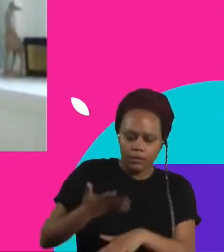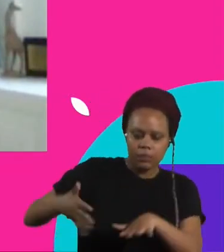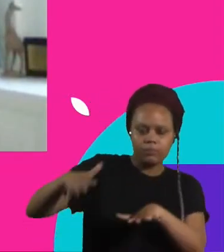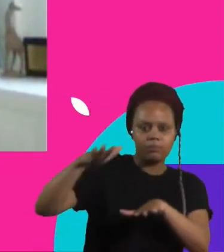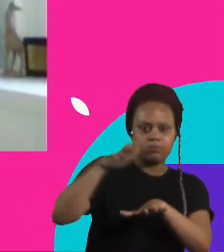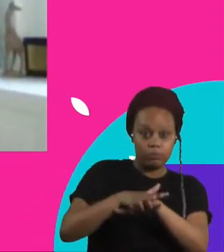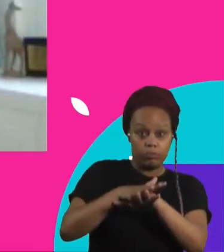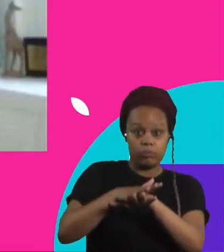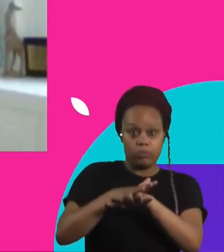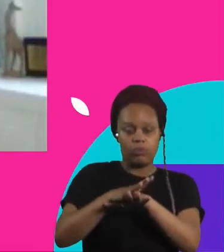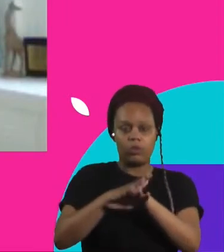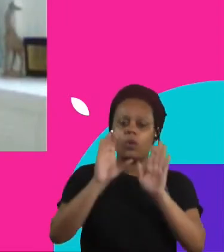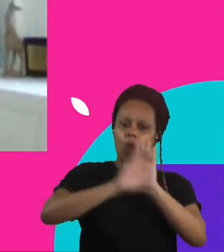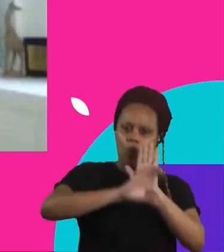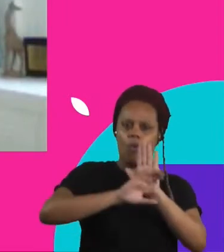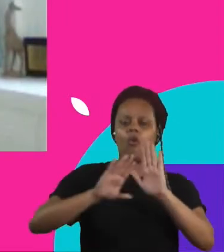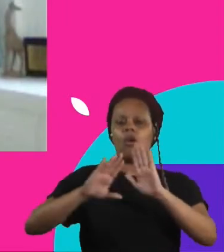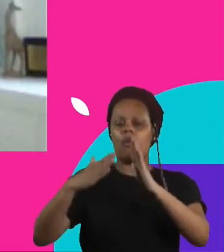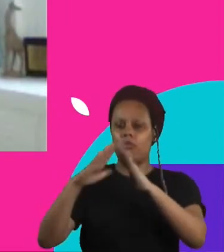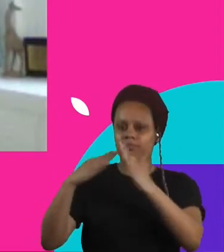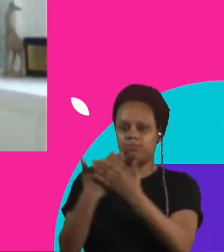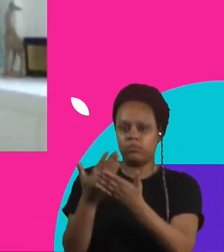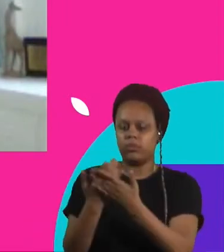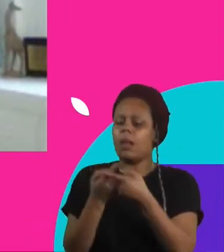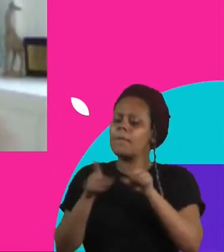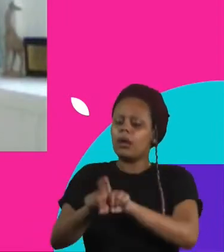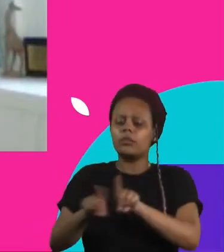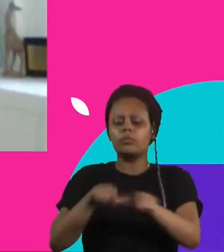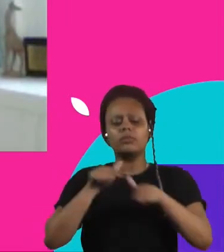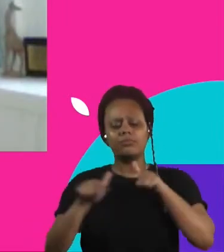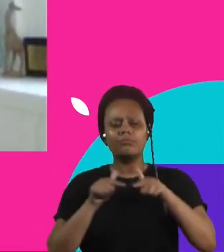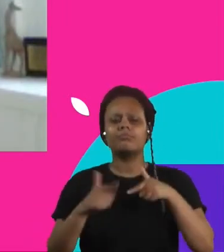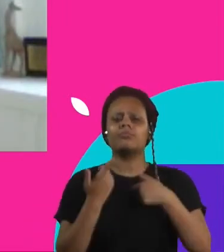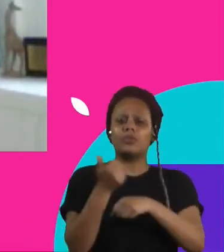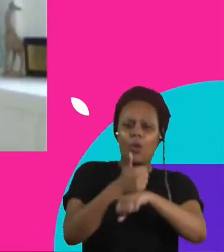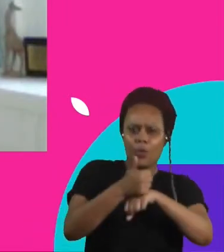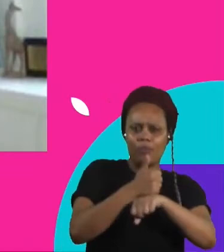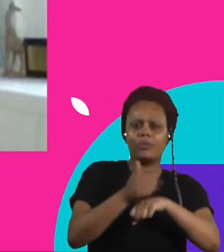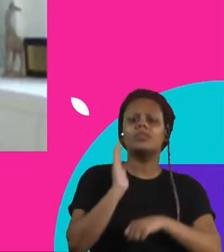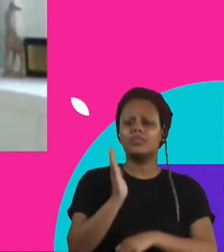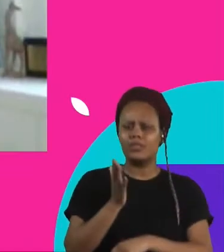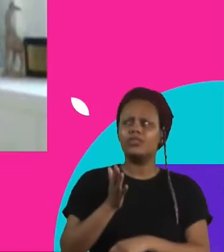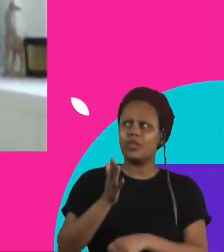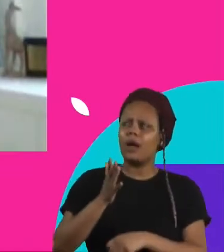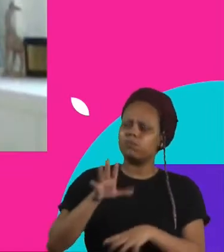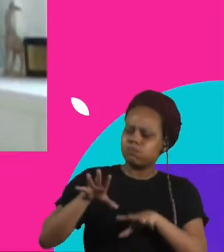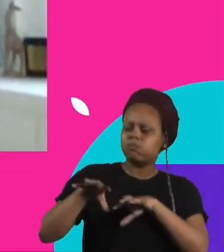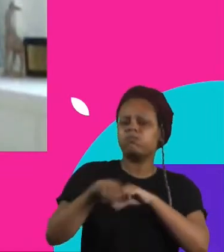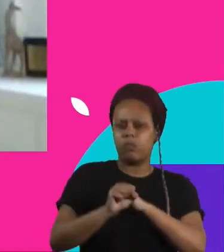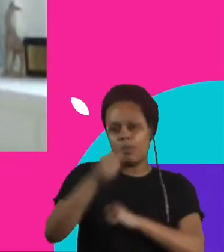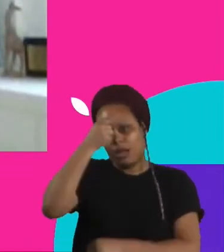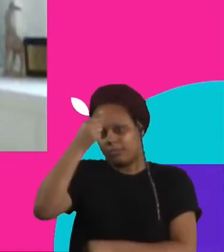no currículo escolar, mas também trabalhando com profissionais que já passaram pela universidade, né? É